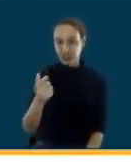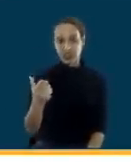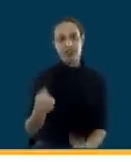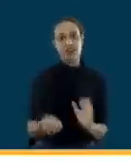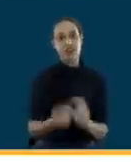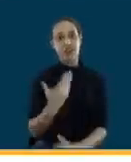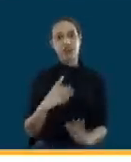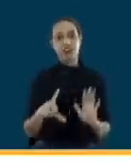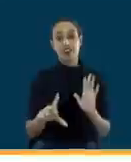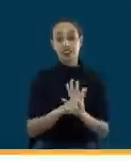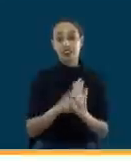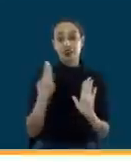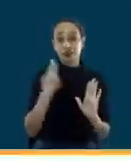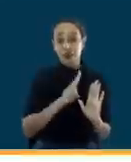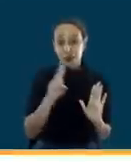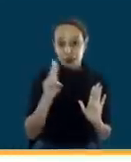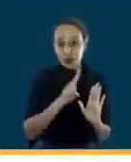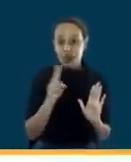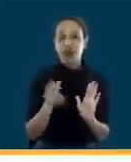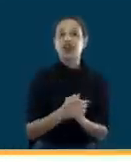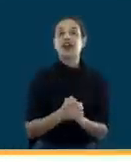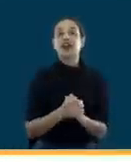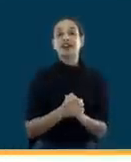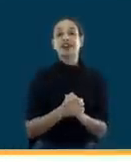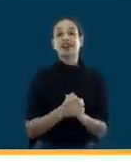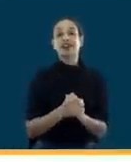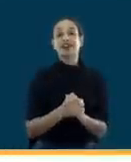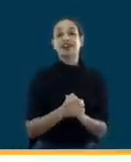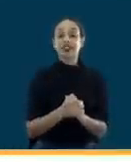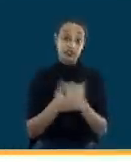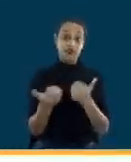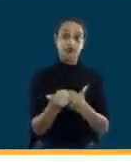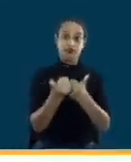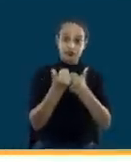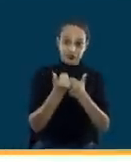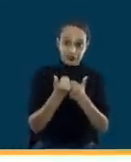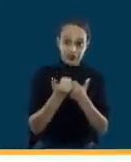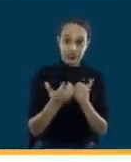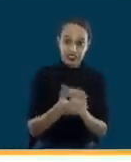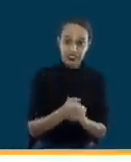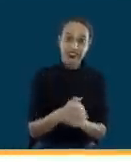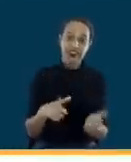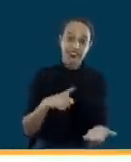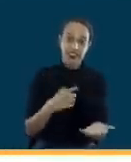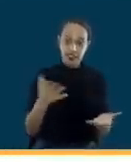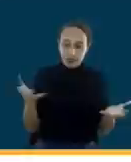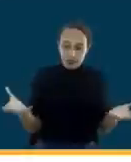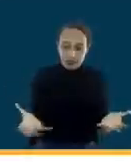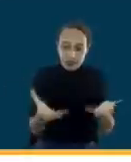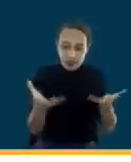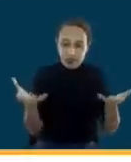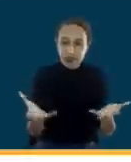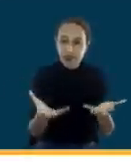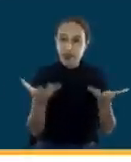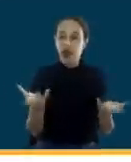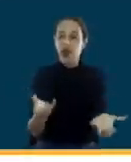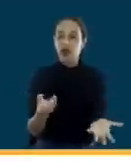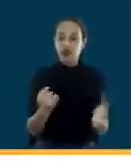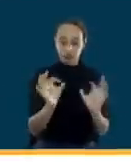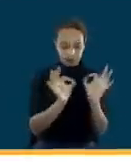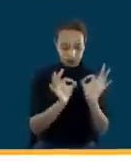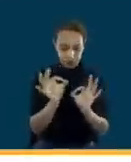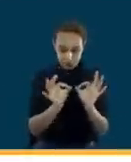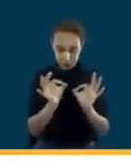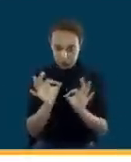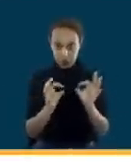de Emergência, da Lei Aldir Blanc, e que tem tido uma atuação tão importante na construção de todo o